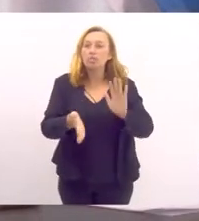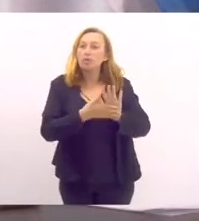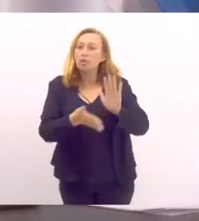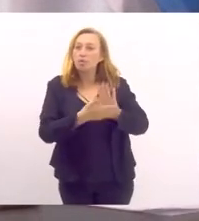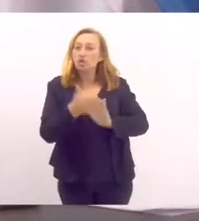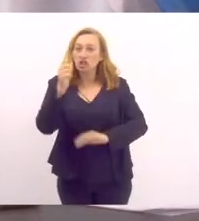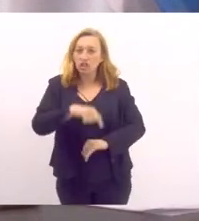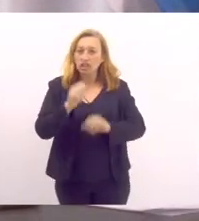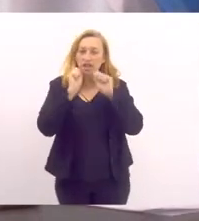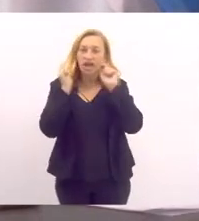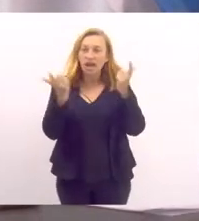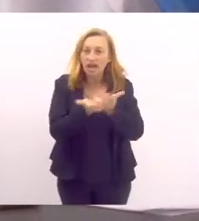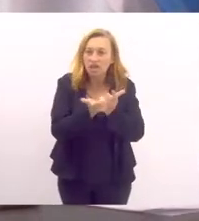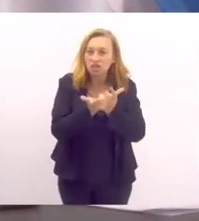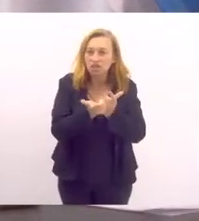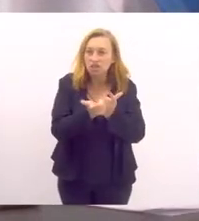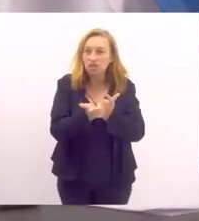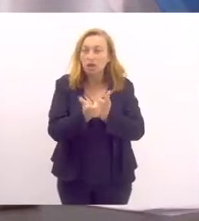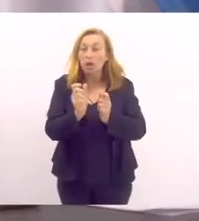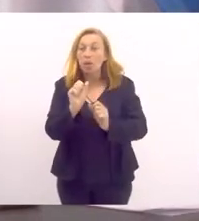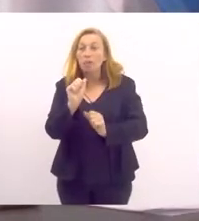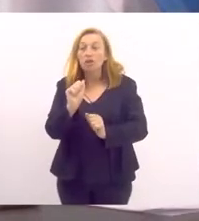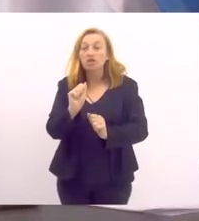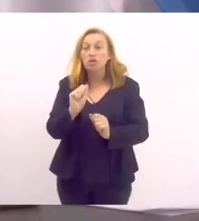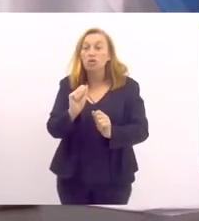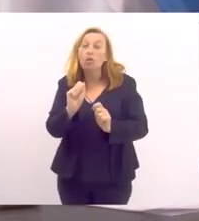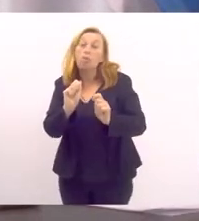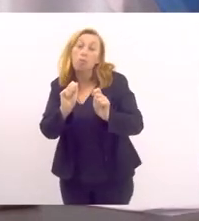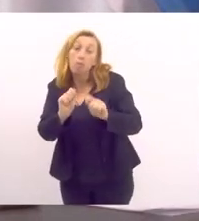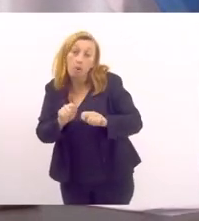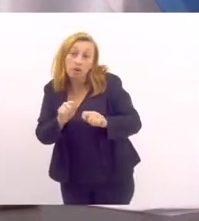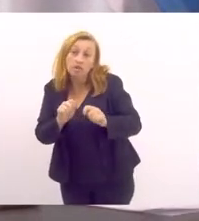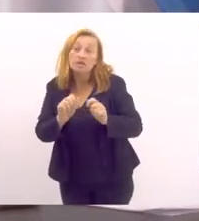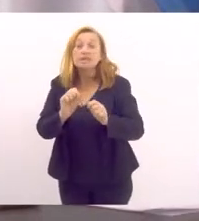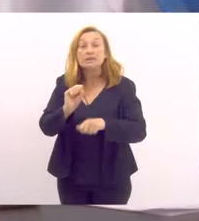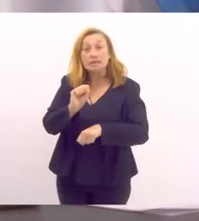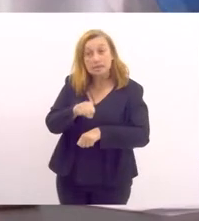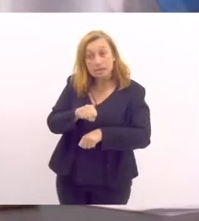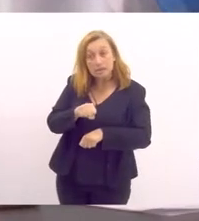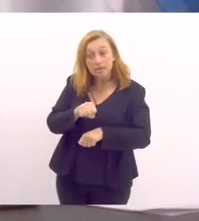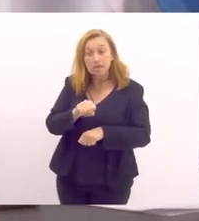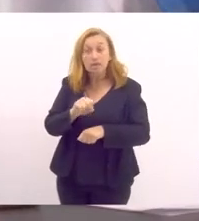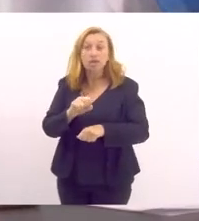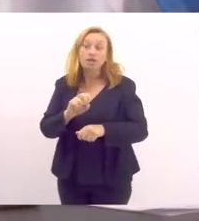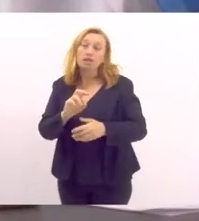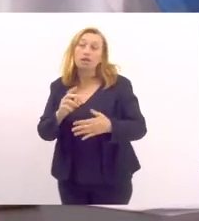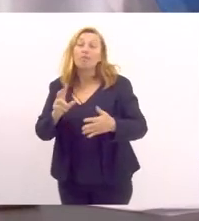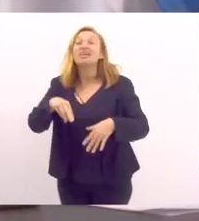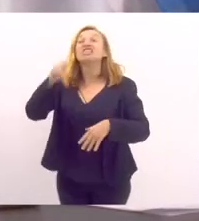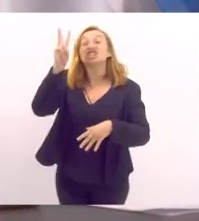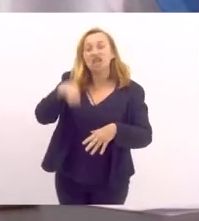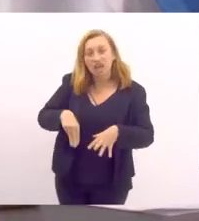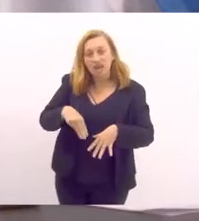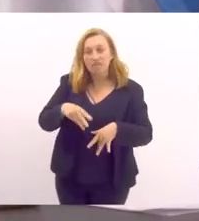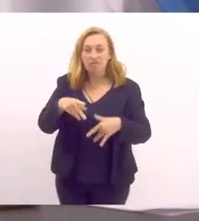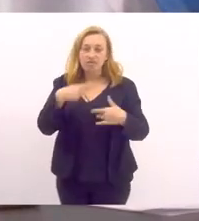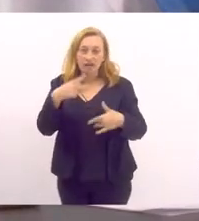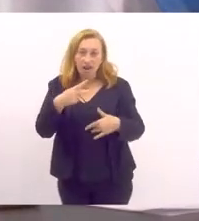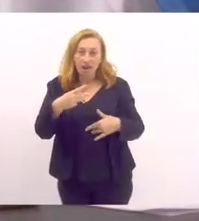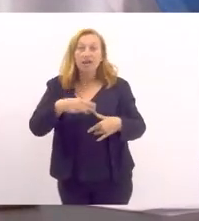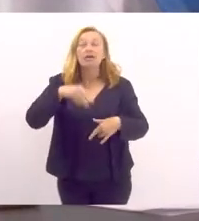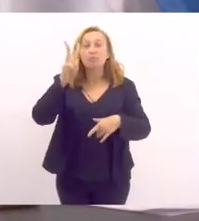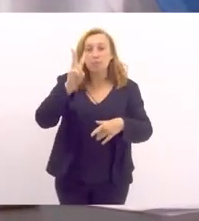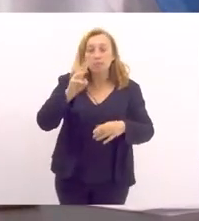LERJ, chegou com poderá. Mas quem vai dizer que poderá ou não? Não veio discriminado. Então,